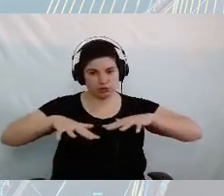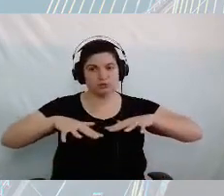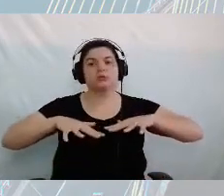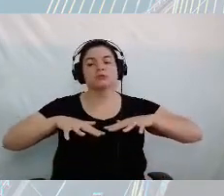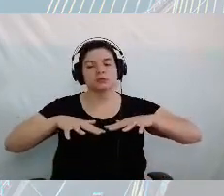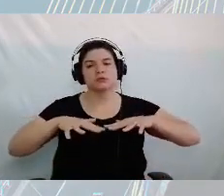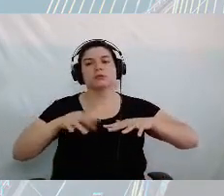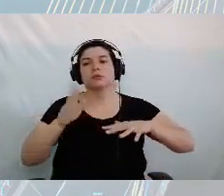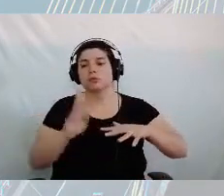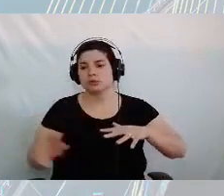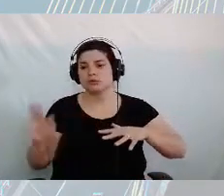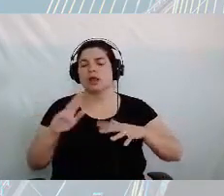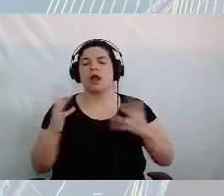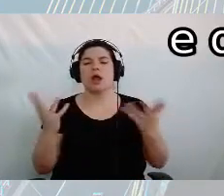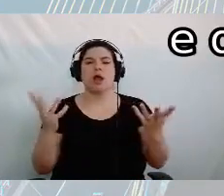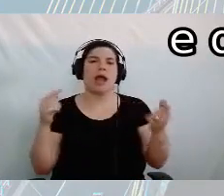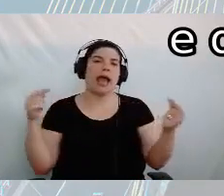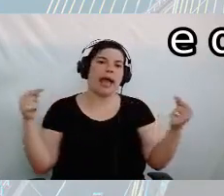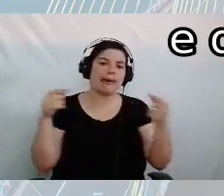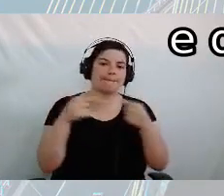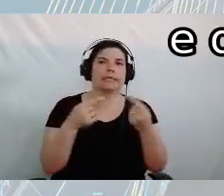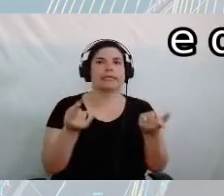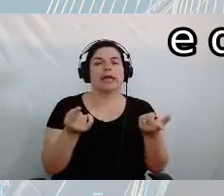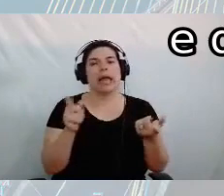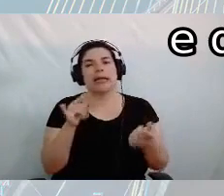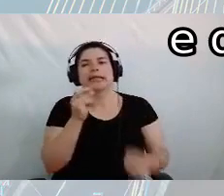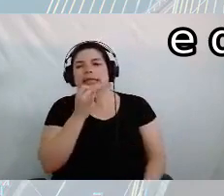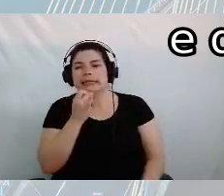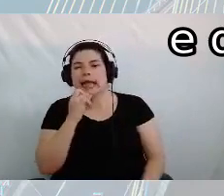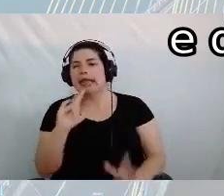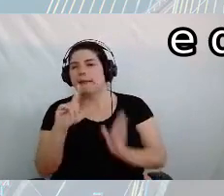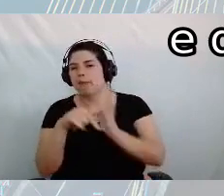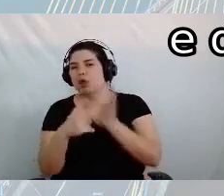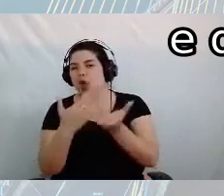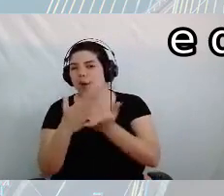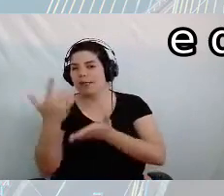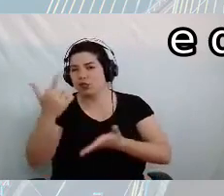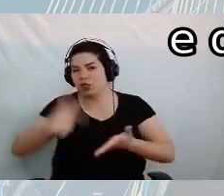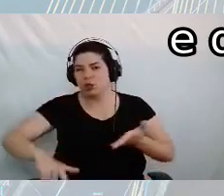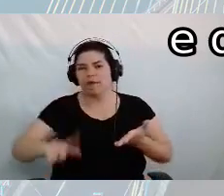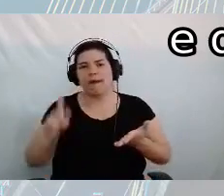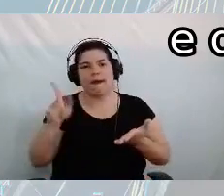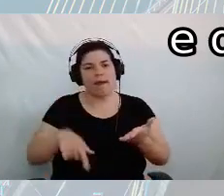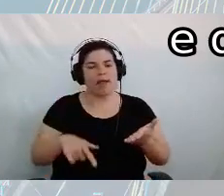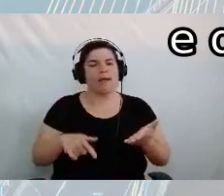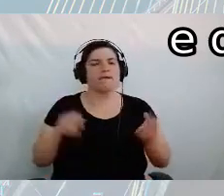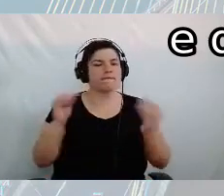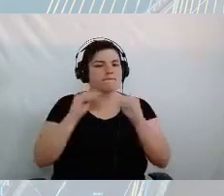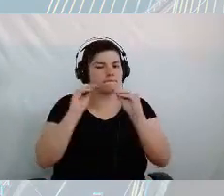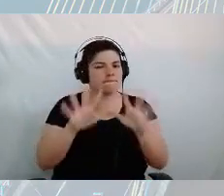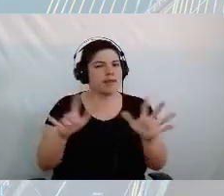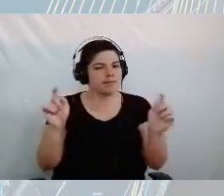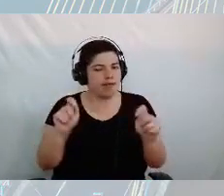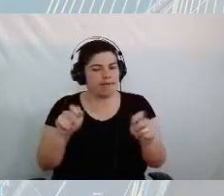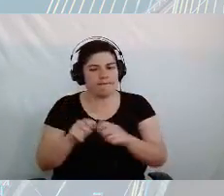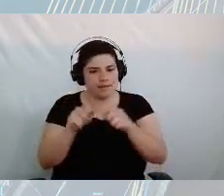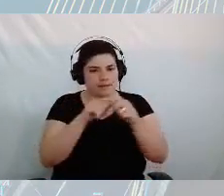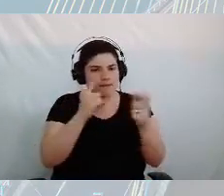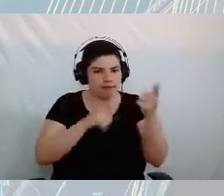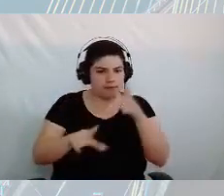barato, que era melhor a gente testar e depois começar de novo, e que a magia no fazer, e assim foi. Você